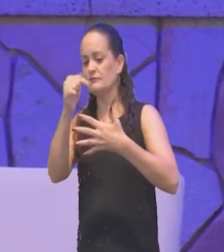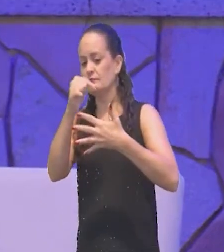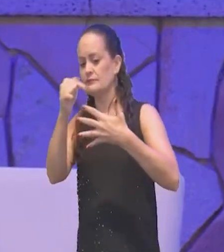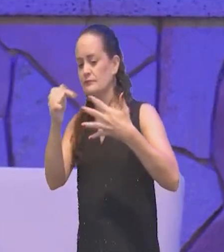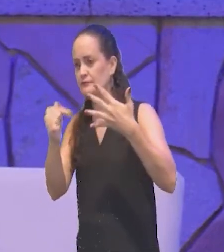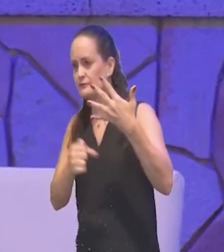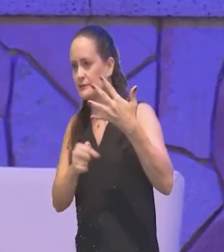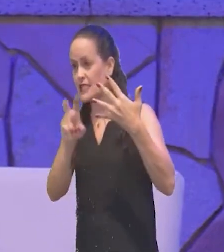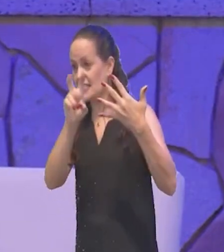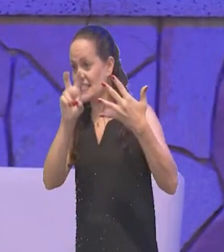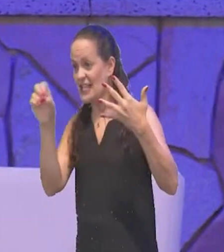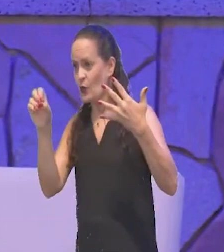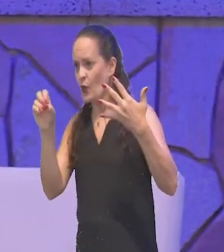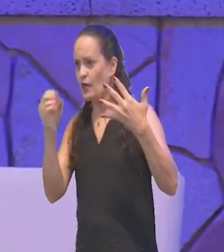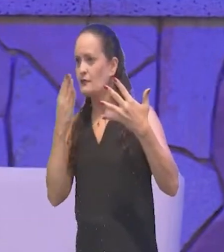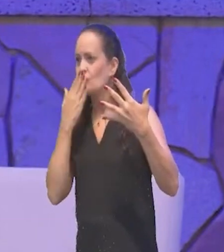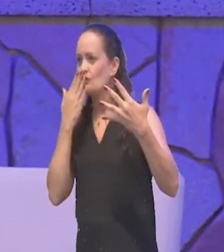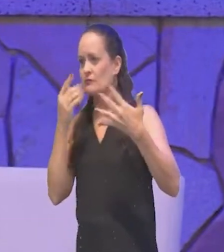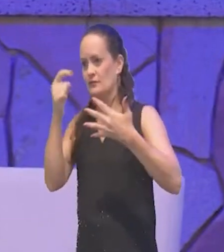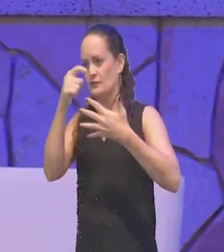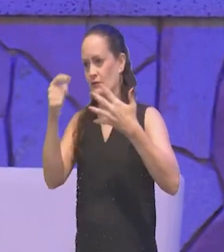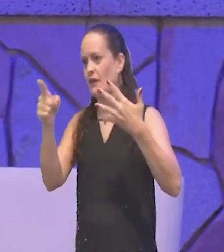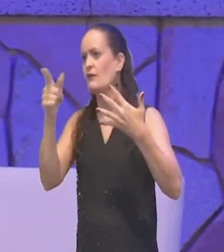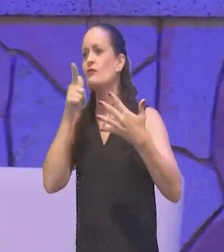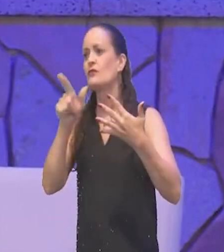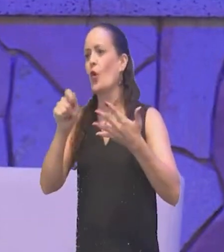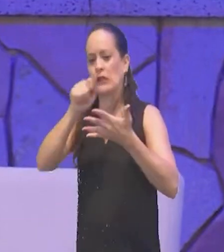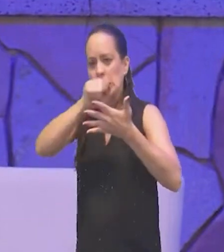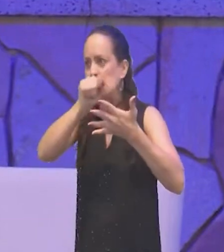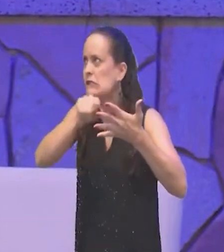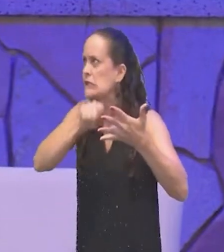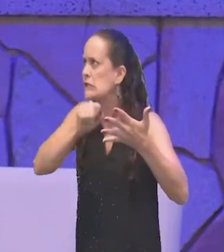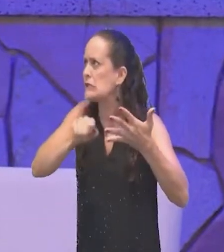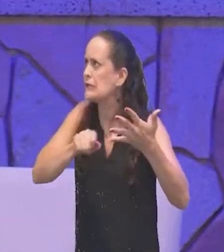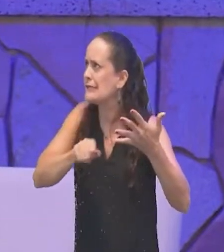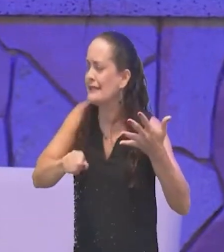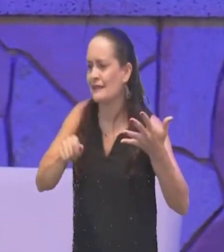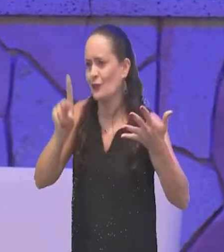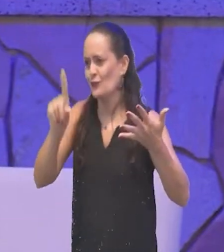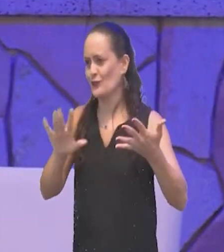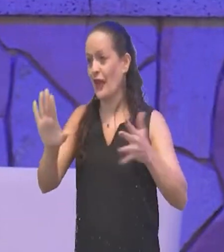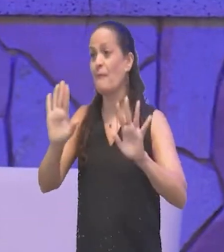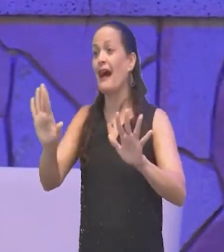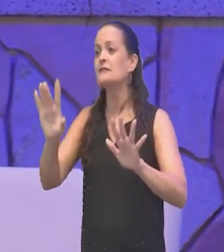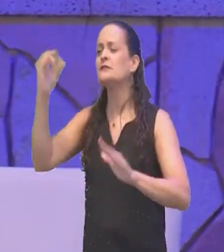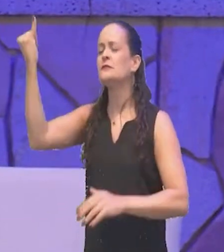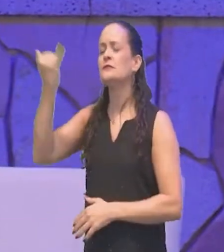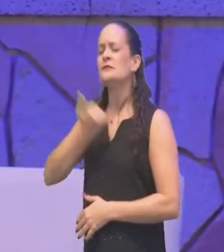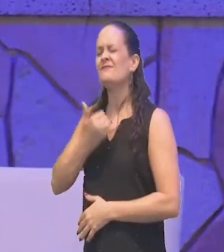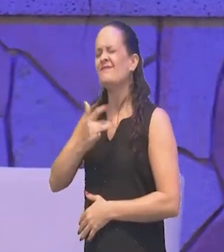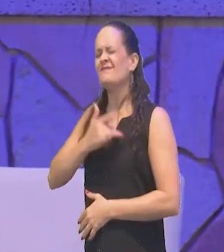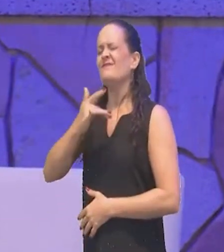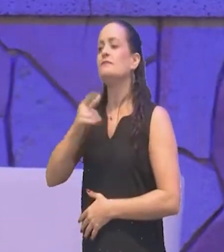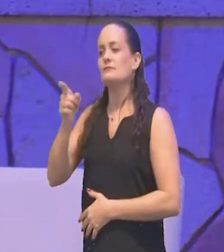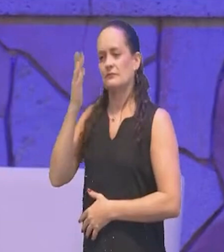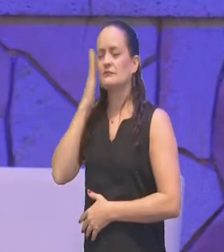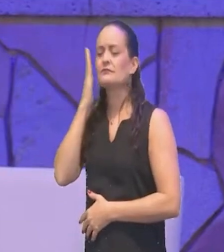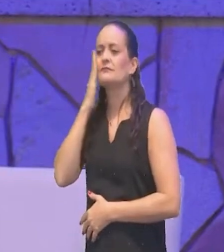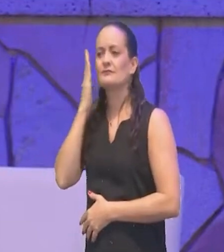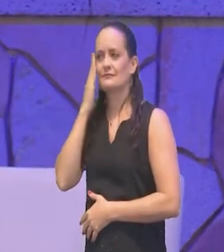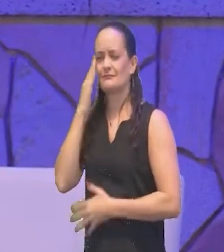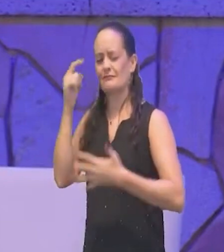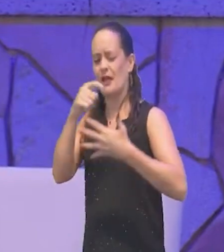50 sugestões. Eu sei que você não vai poder anotar, mas certamente ela fala ao seu coração e ela há de tocar no seu